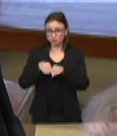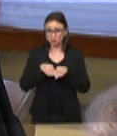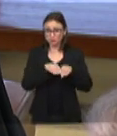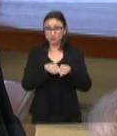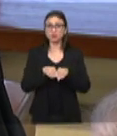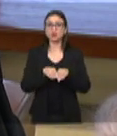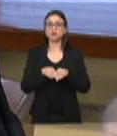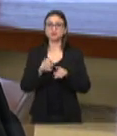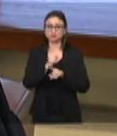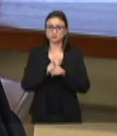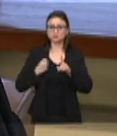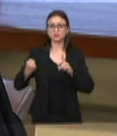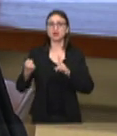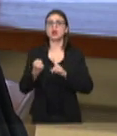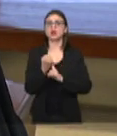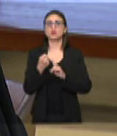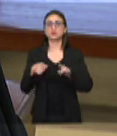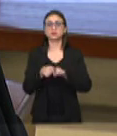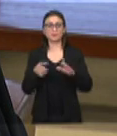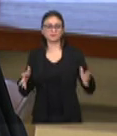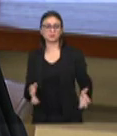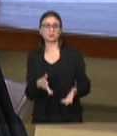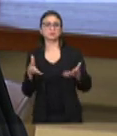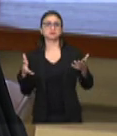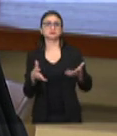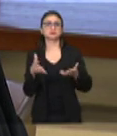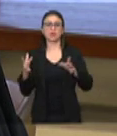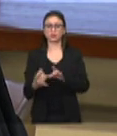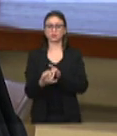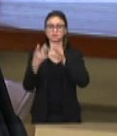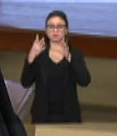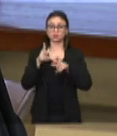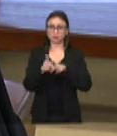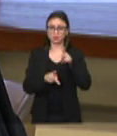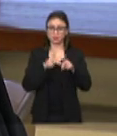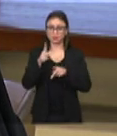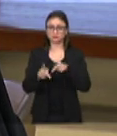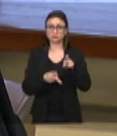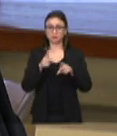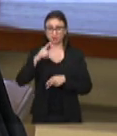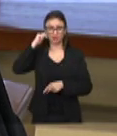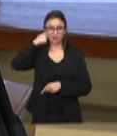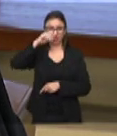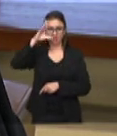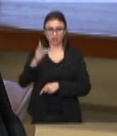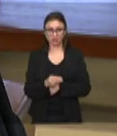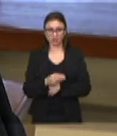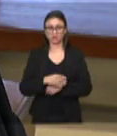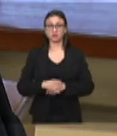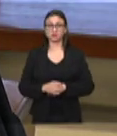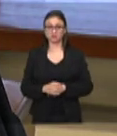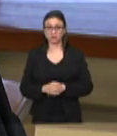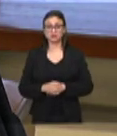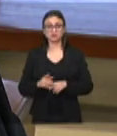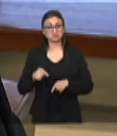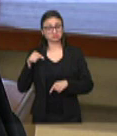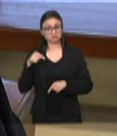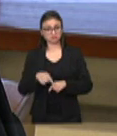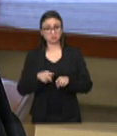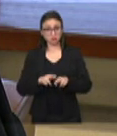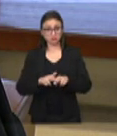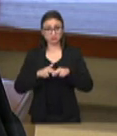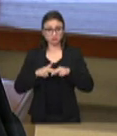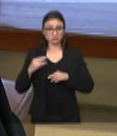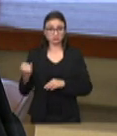equitativa de bens sociais e da promoção do reconhecimento da população afrodescendente. É inequívoca, portanto,